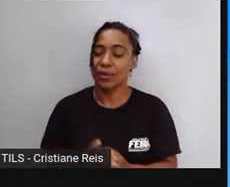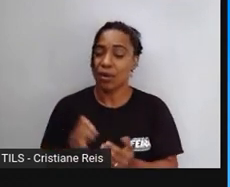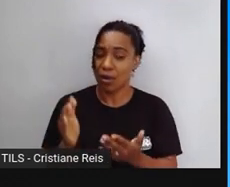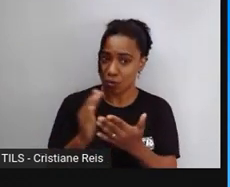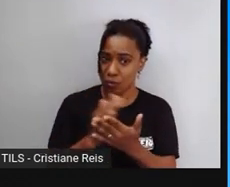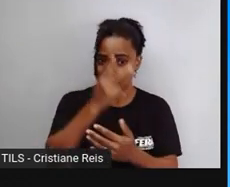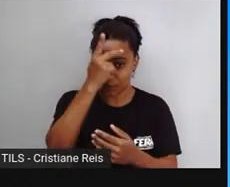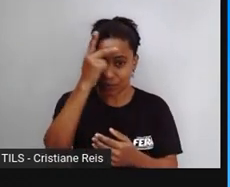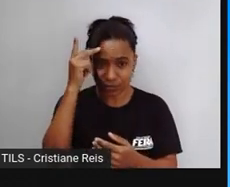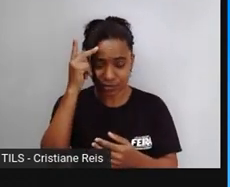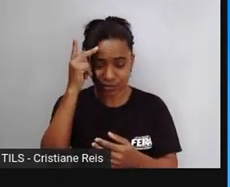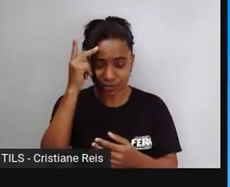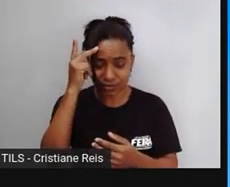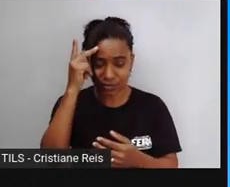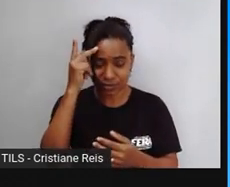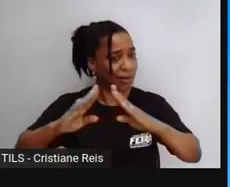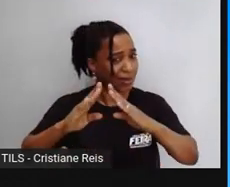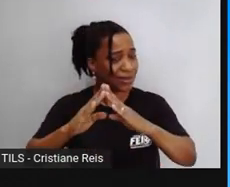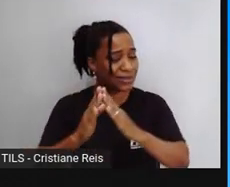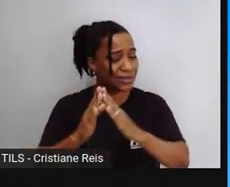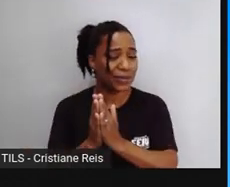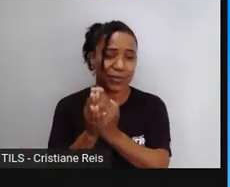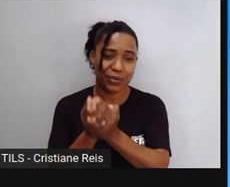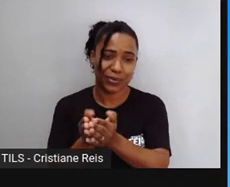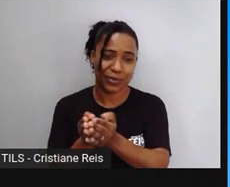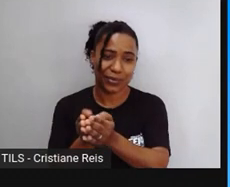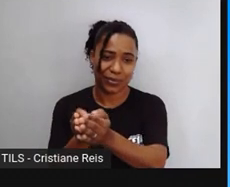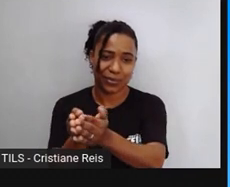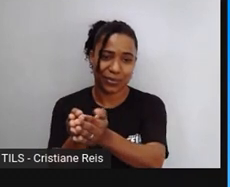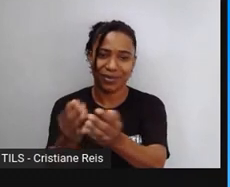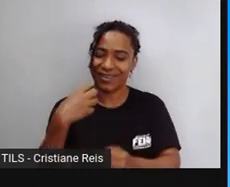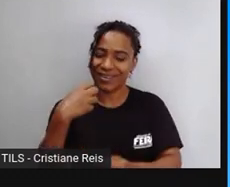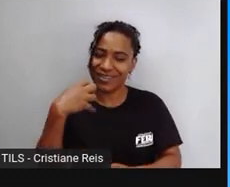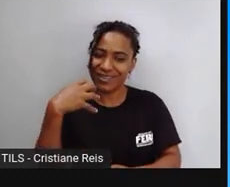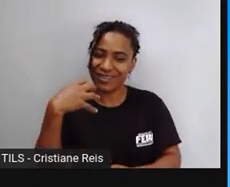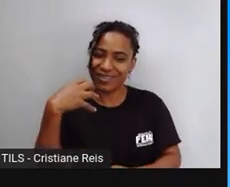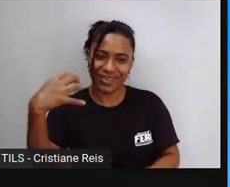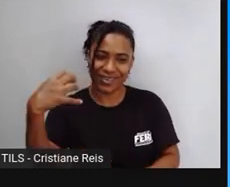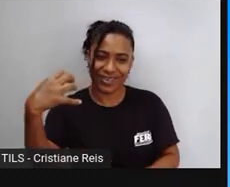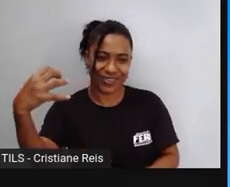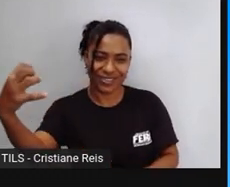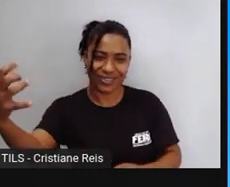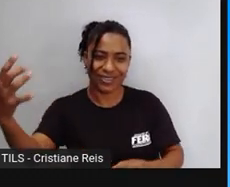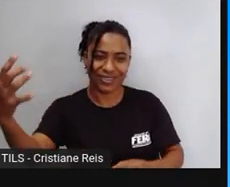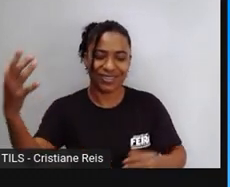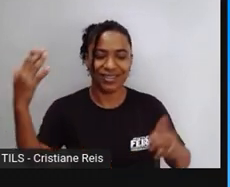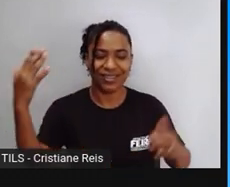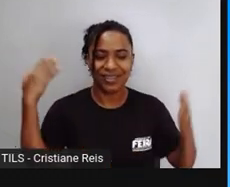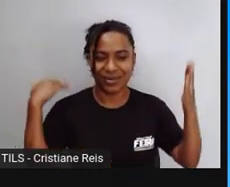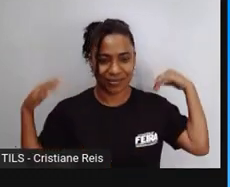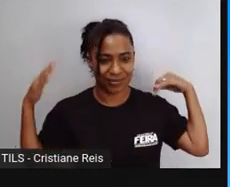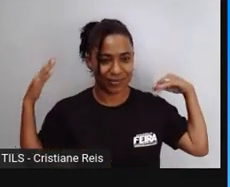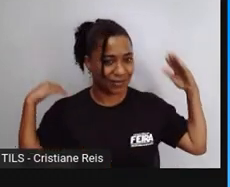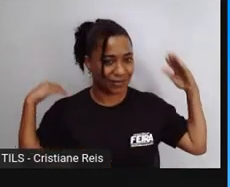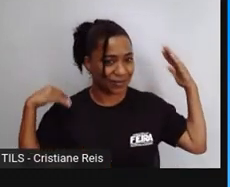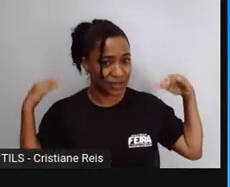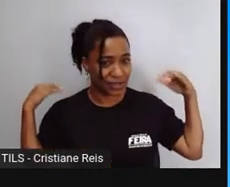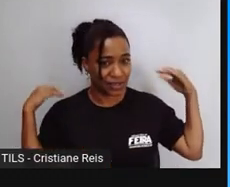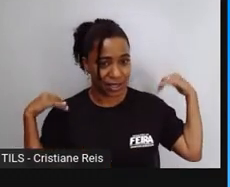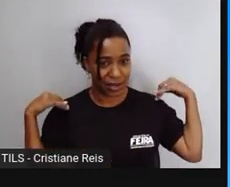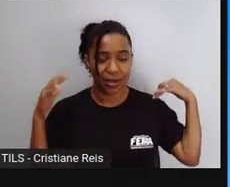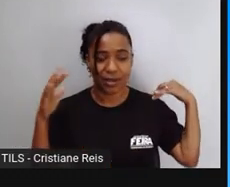que utilizam essas casas para passeio, para o veraneio. Mas também existem pessoas que moram nesse tipo de